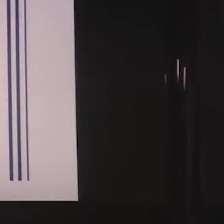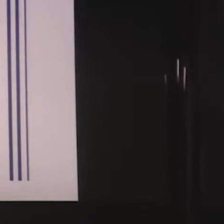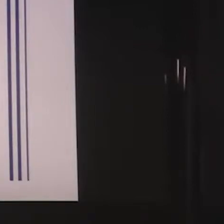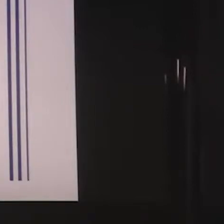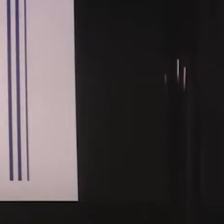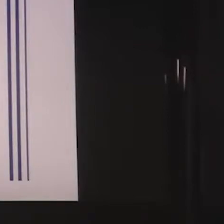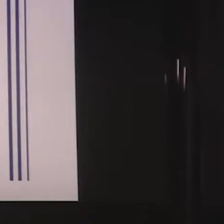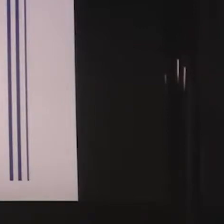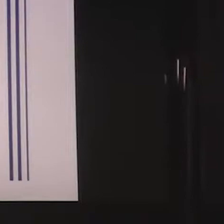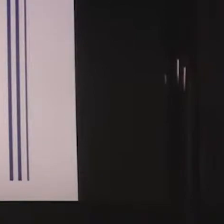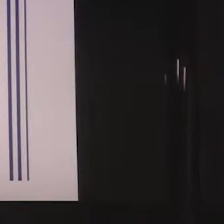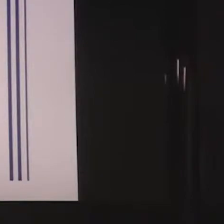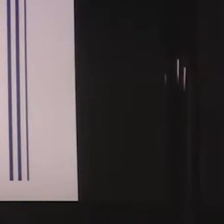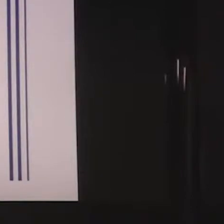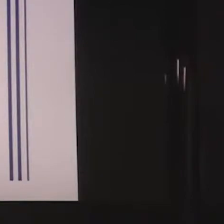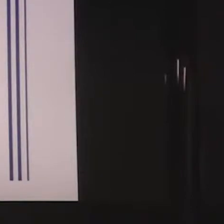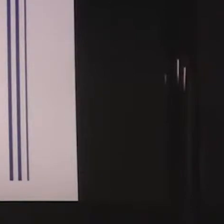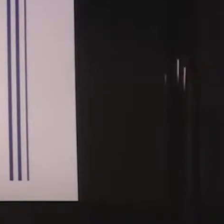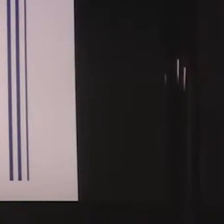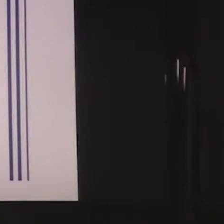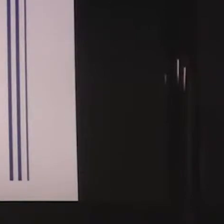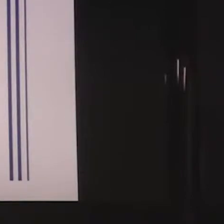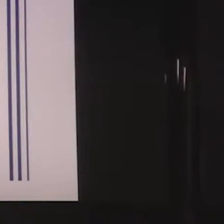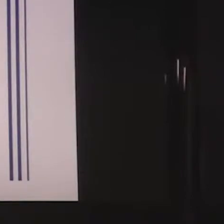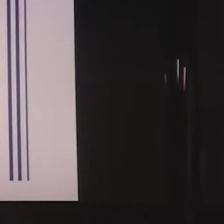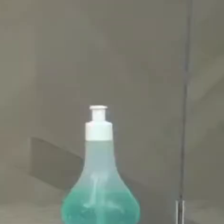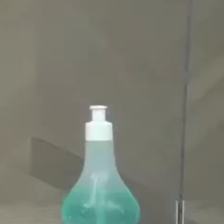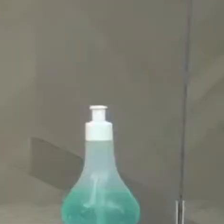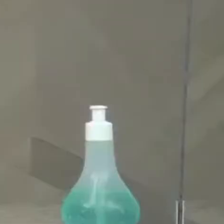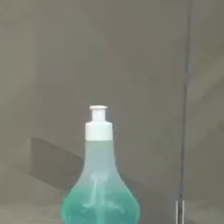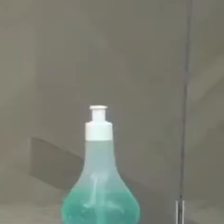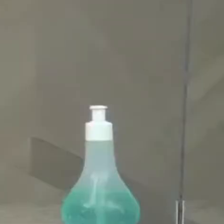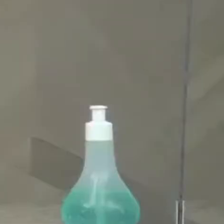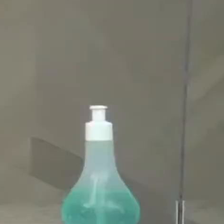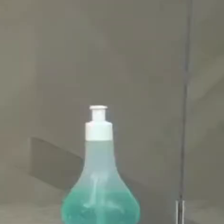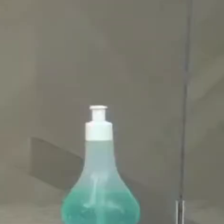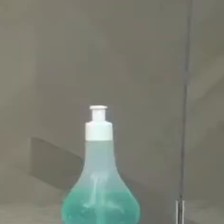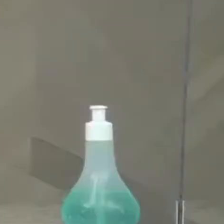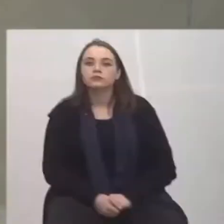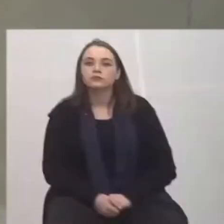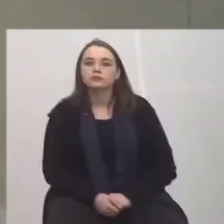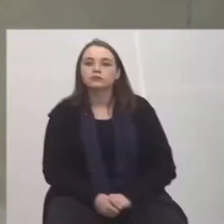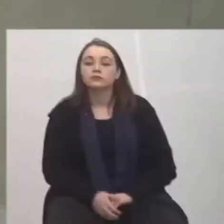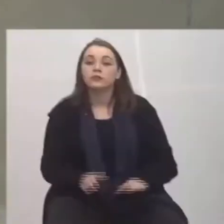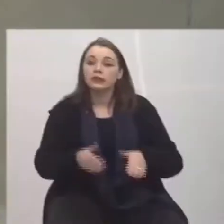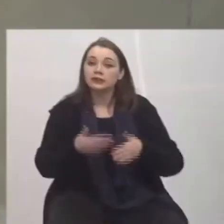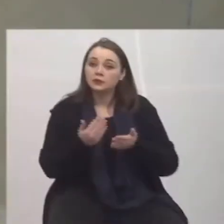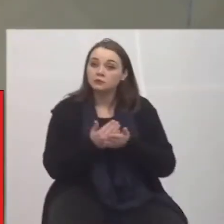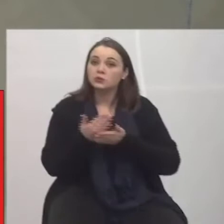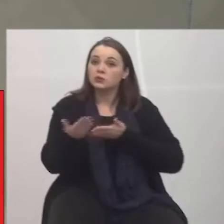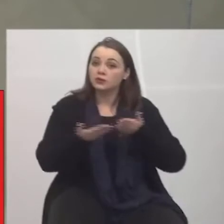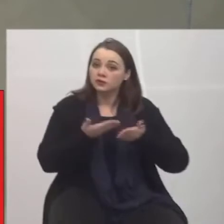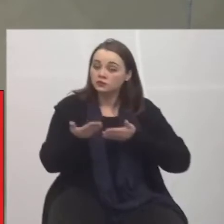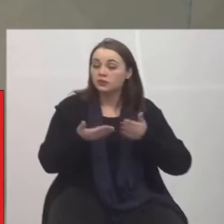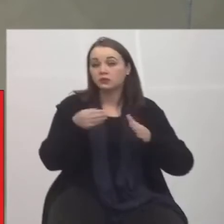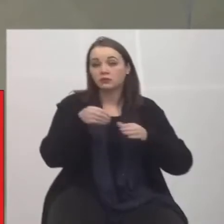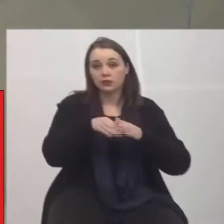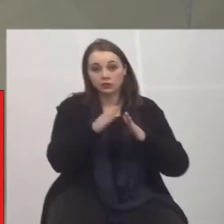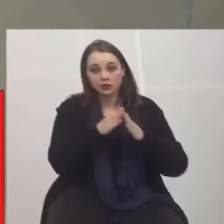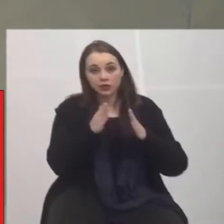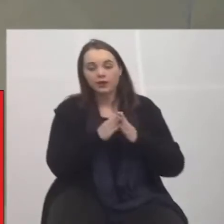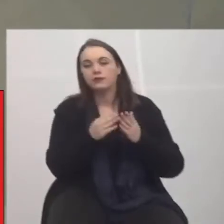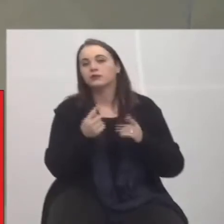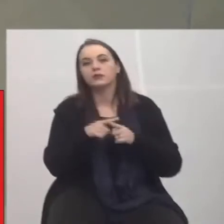usuários até o CAPS, então foi dado esse suporte de atendimento domiciliar por causa dessa demanda. Entrega